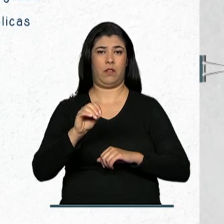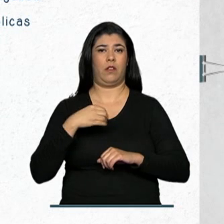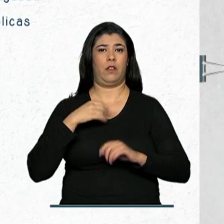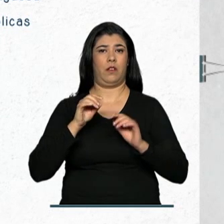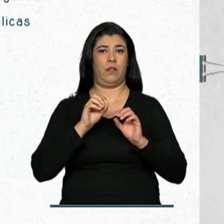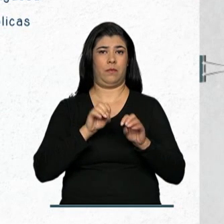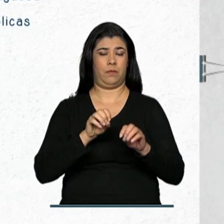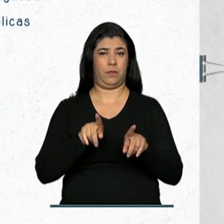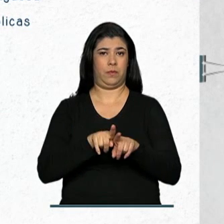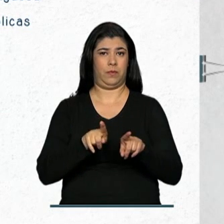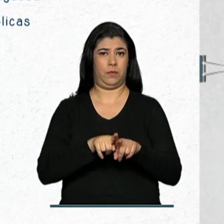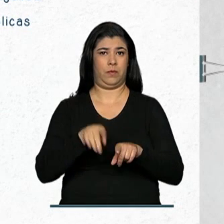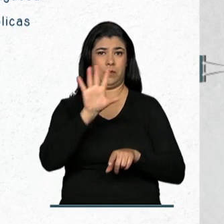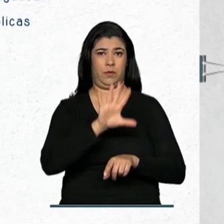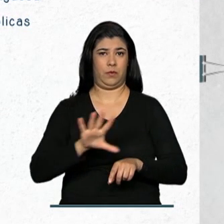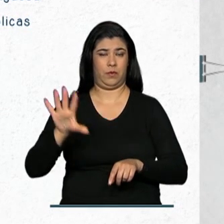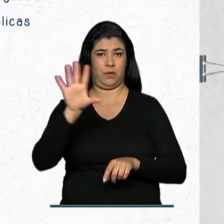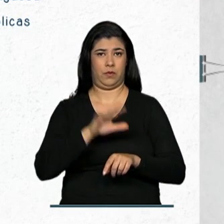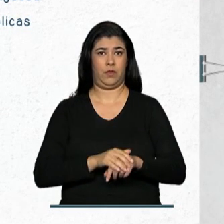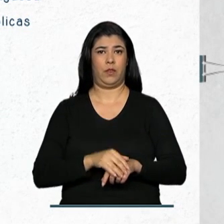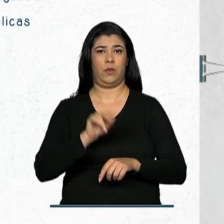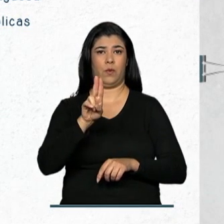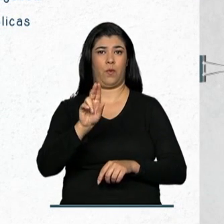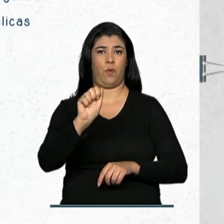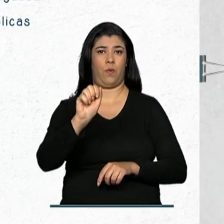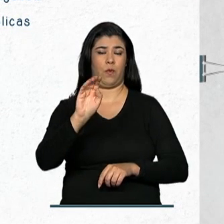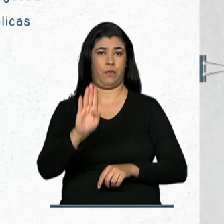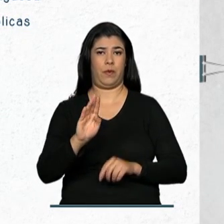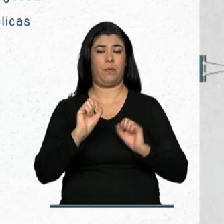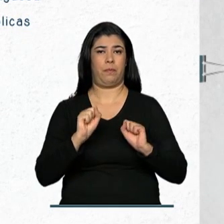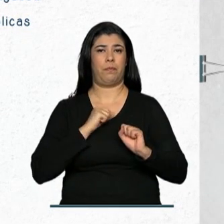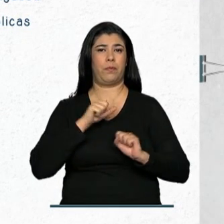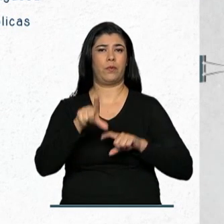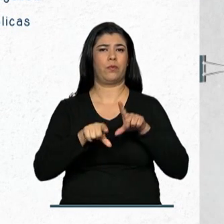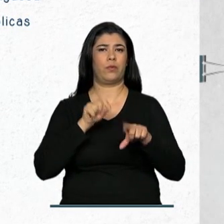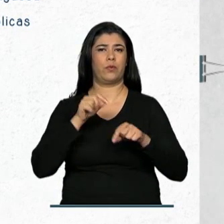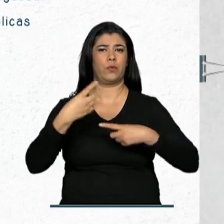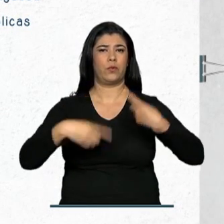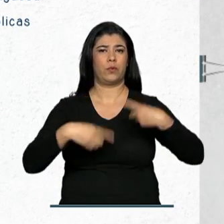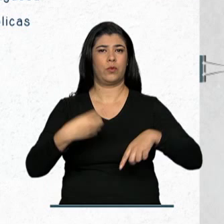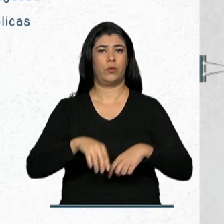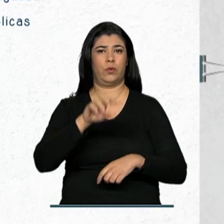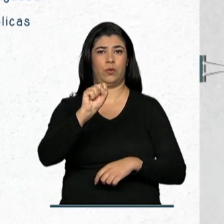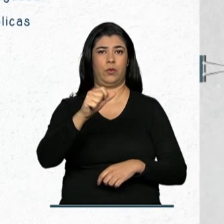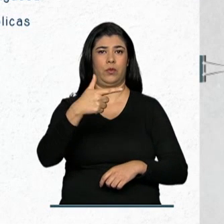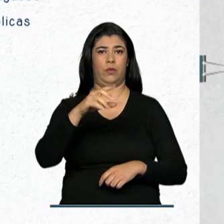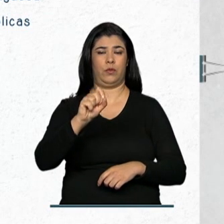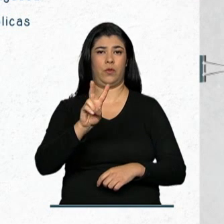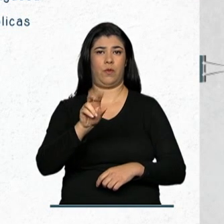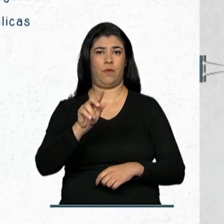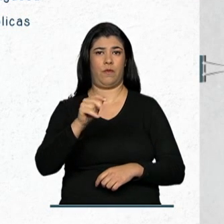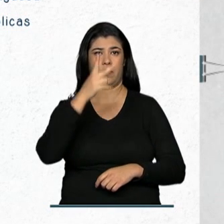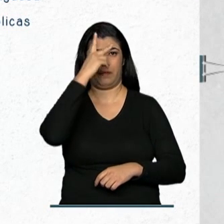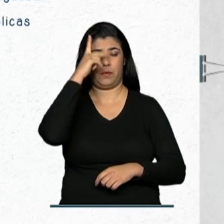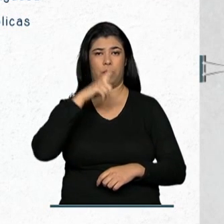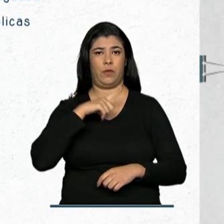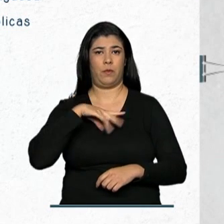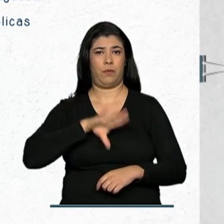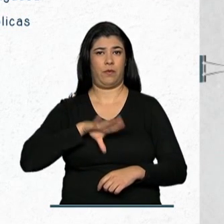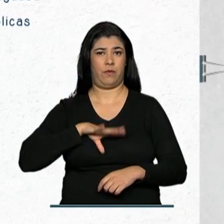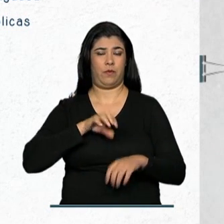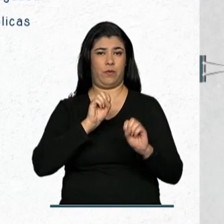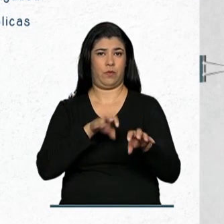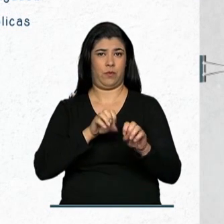educação à distância no âmbito da Universidade Aberta do Brasil. Pode disputar uma das 828 vagas quem for professor de